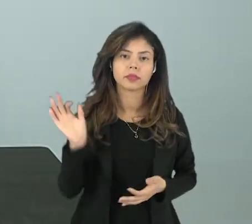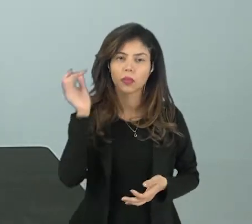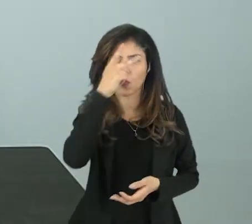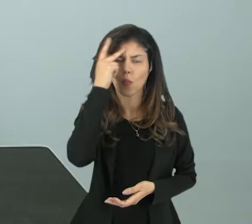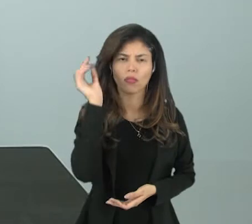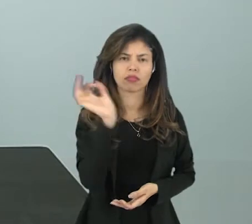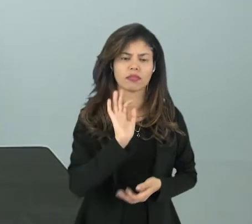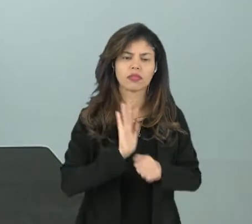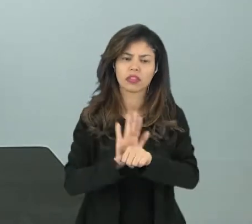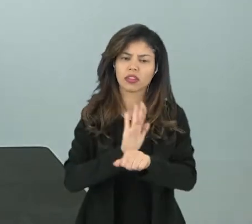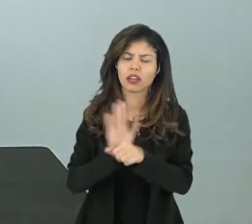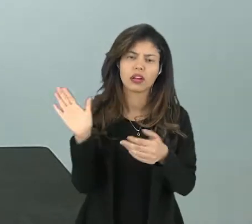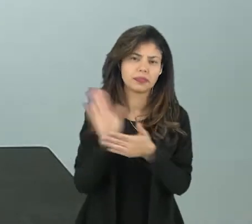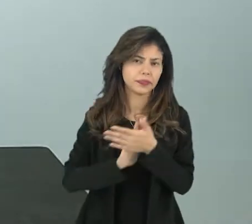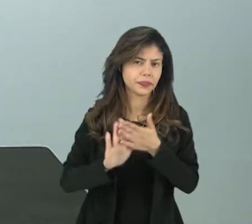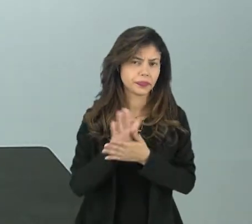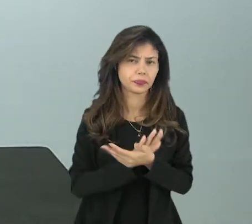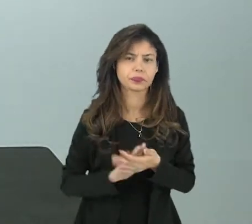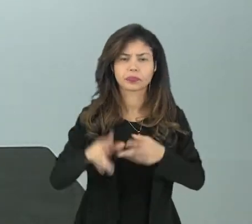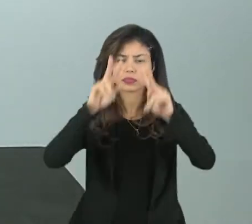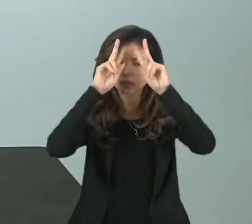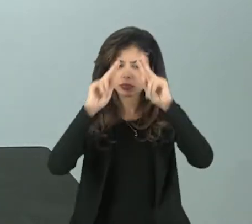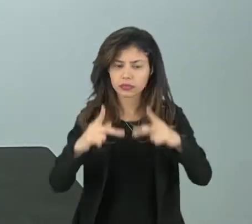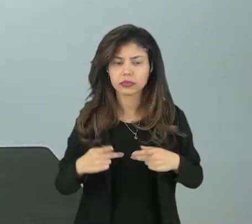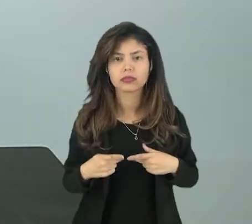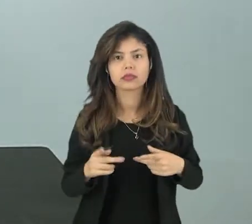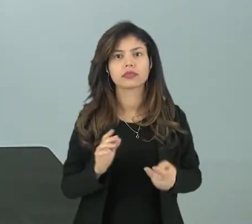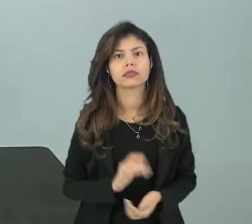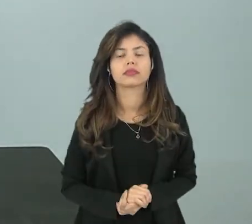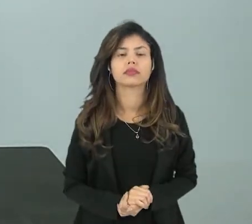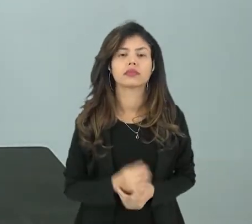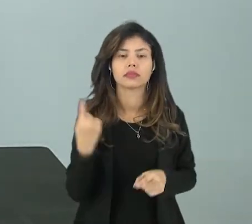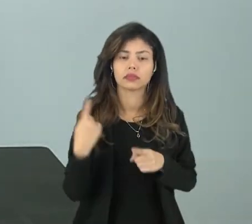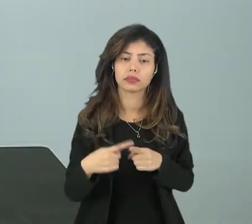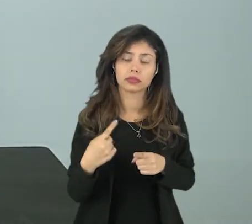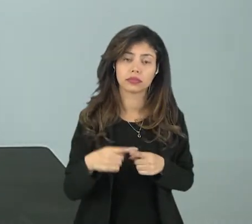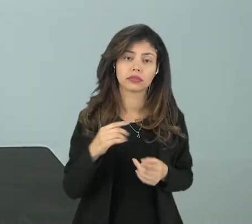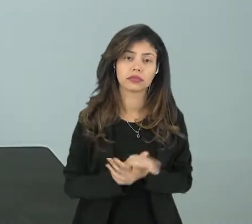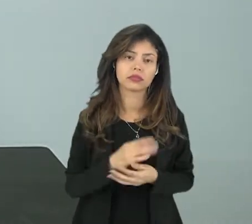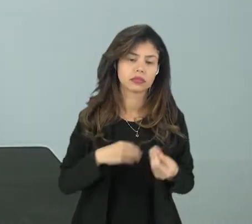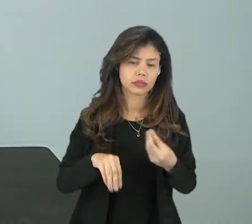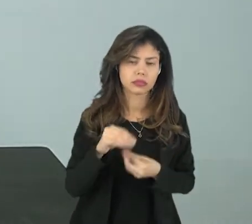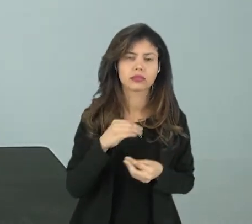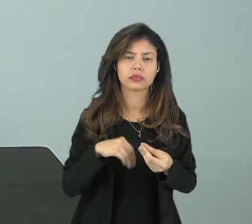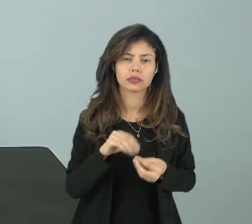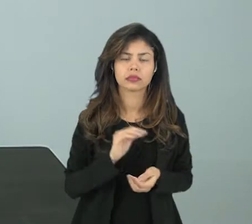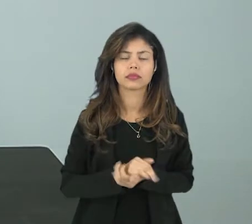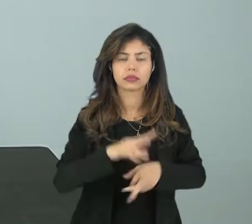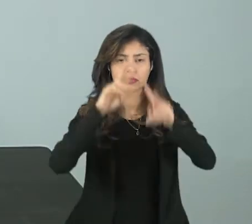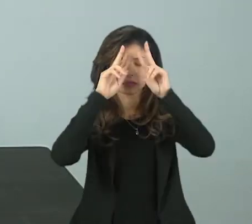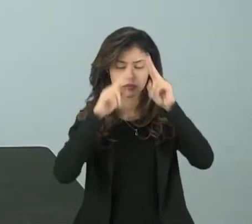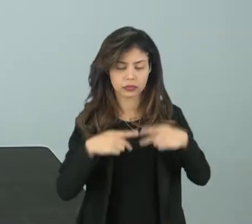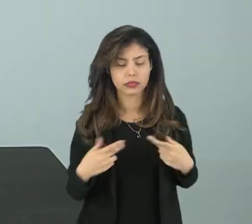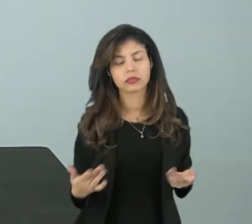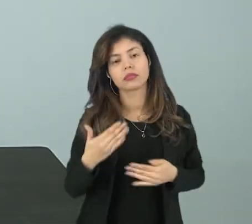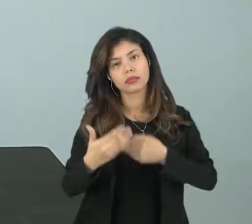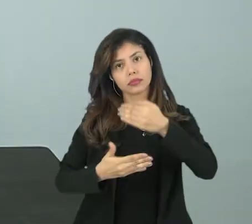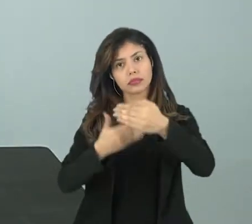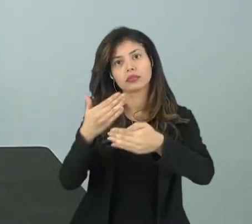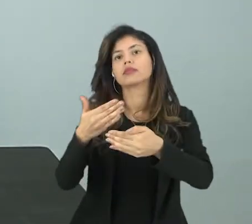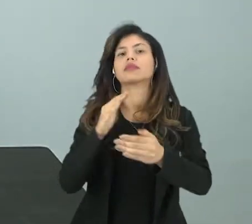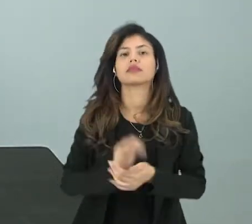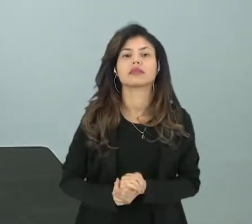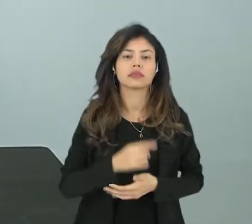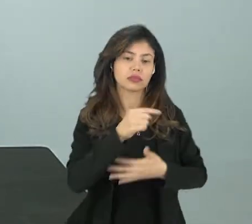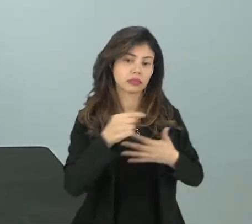nenhum ajudazinha, do homem, que não tiveram nenhum envolvimento do homem naquele processo. Então,